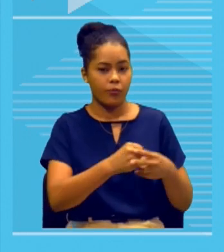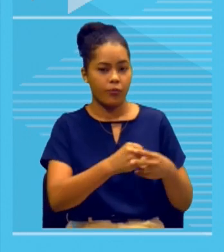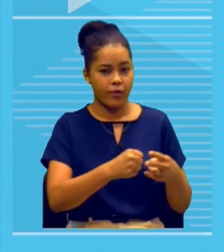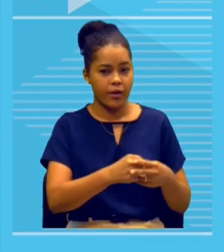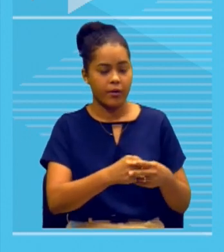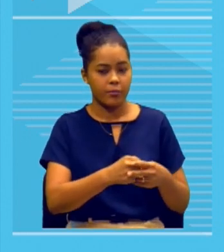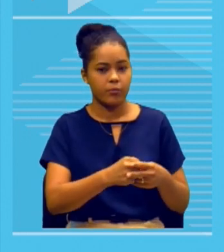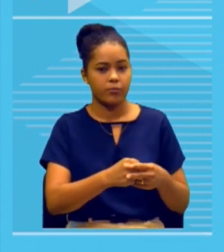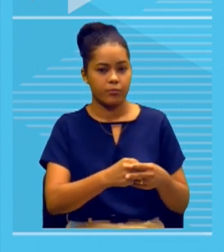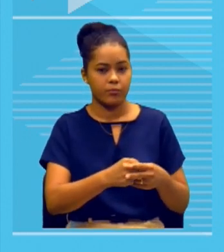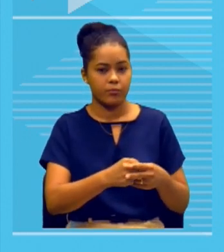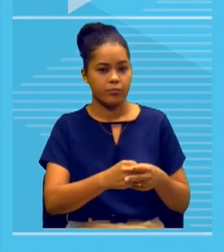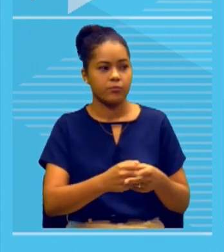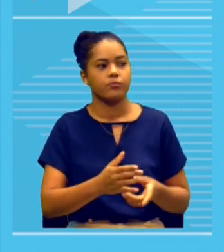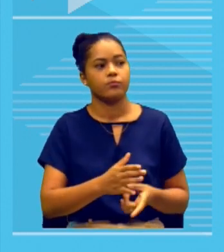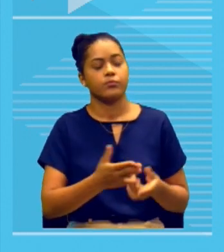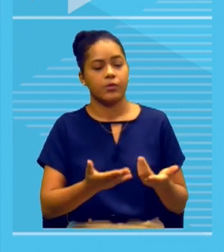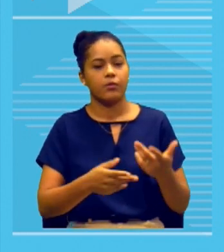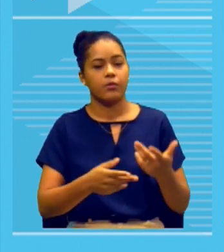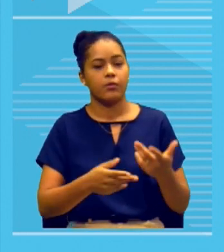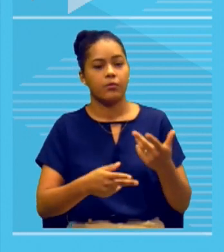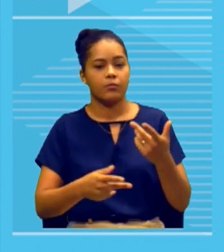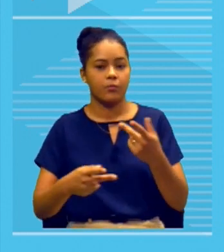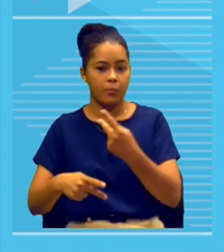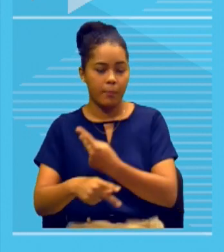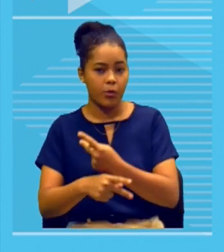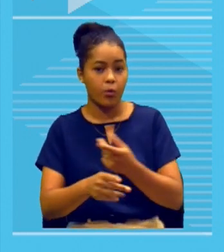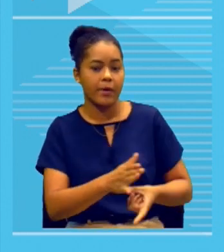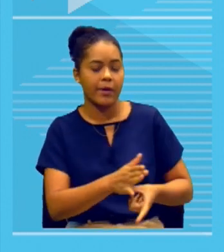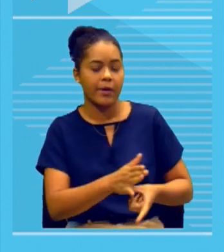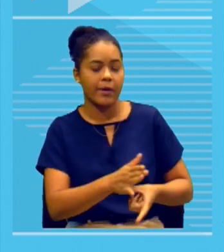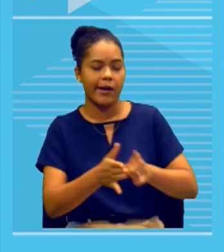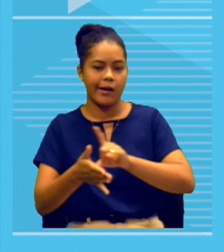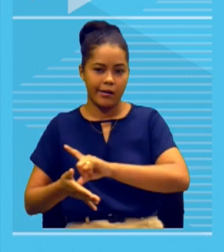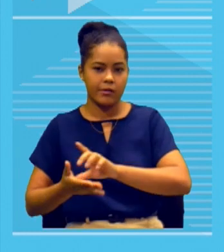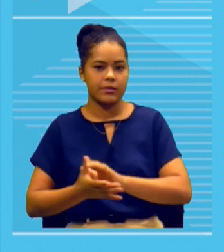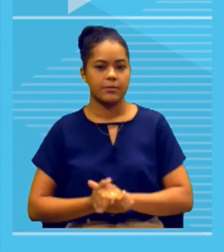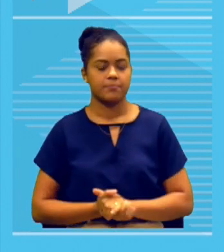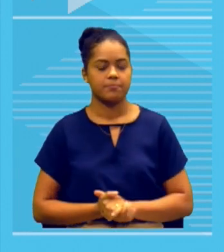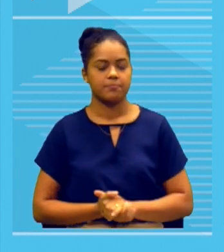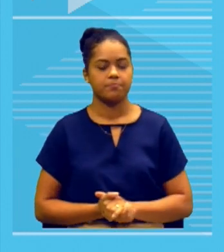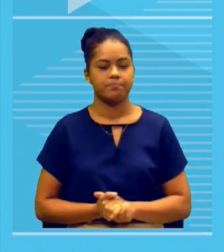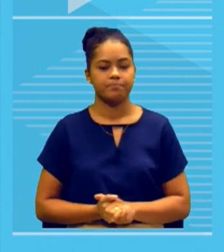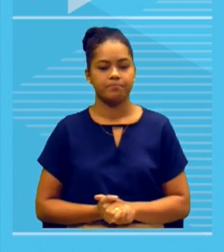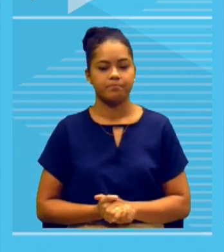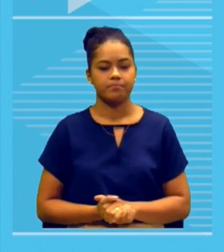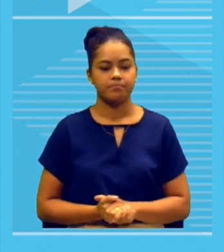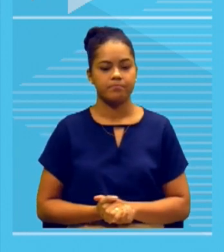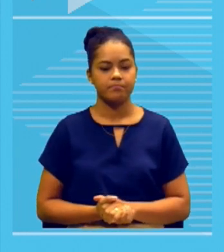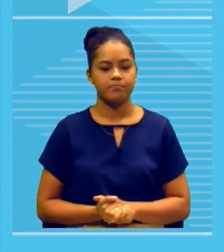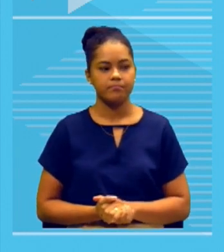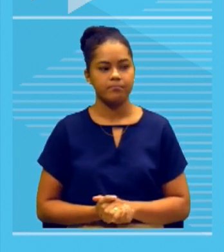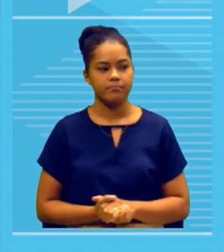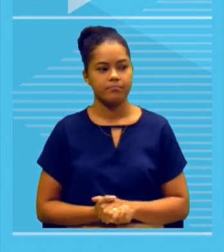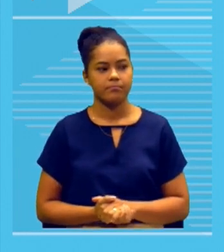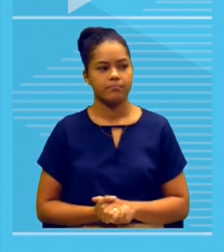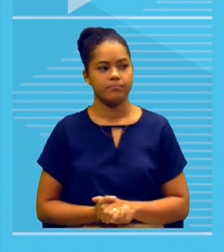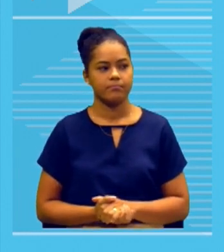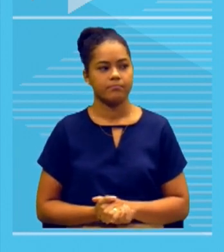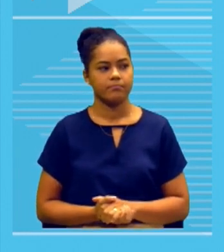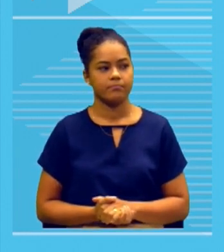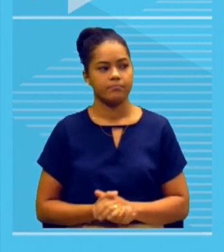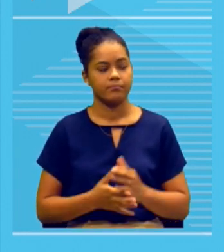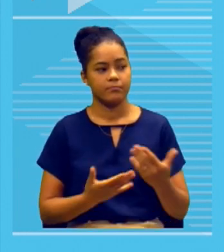Mas tem uma coisa aí né que é precedida eu sei qual é a coisa